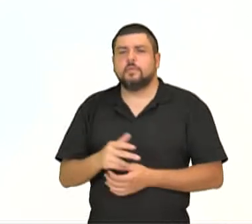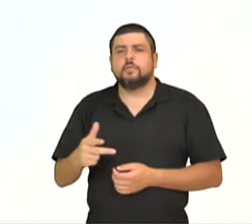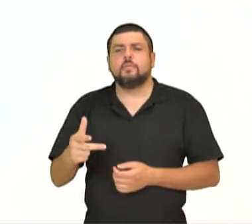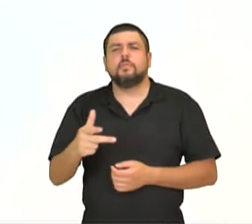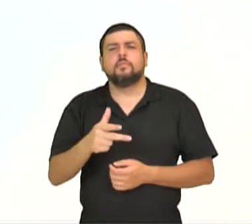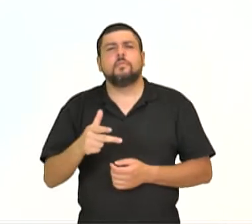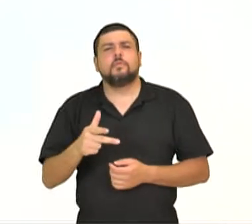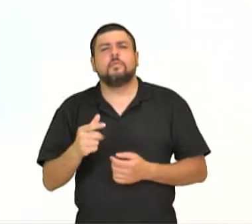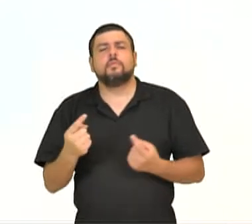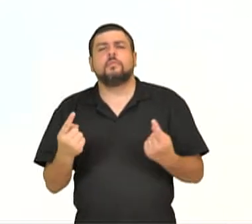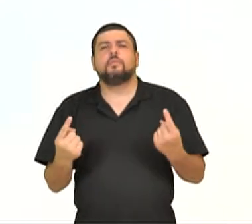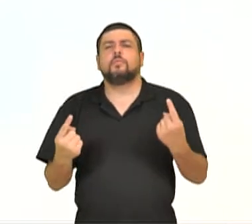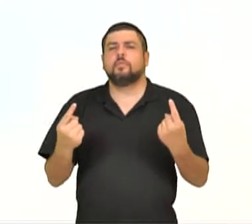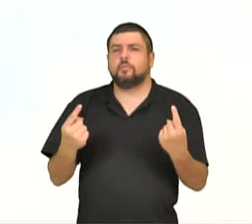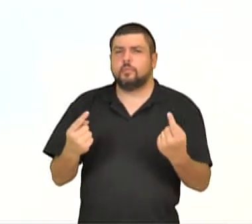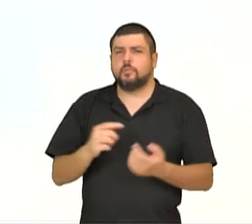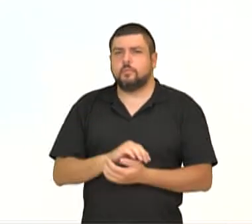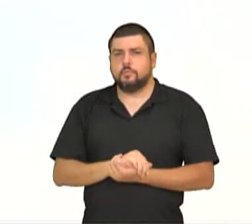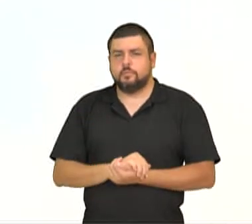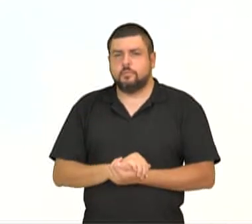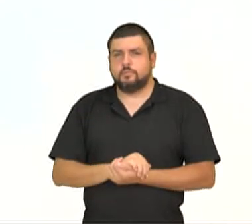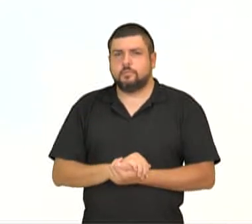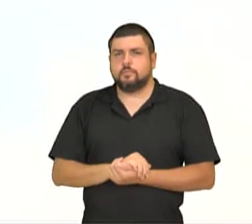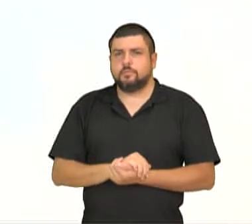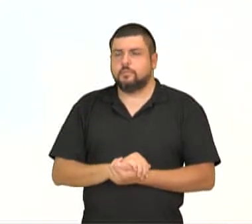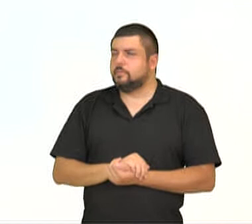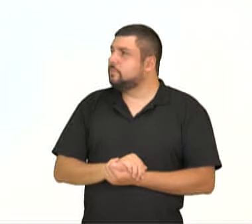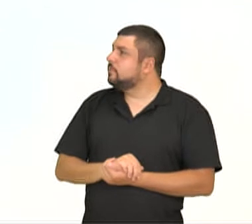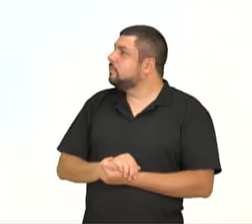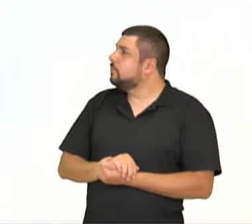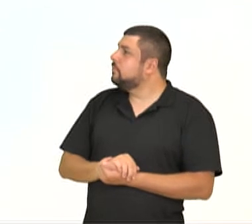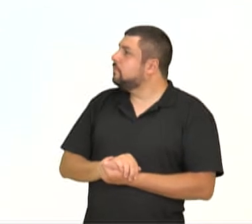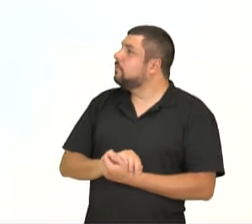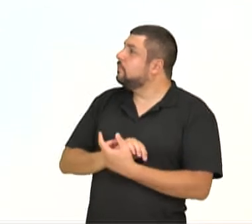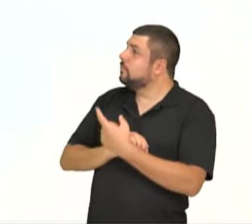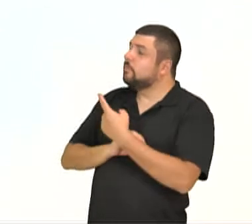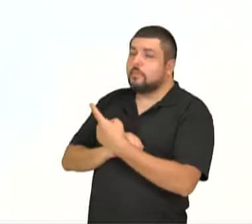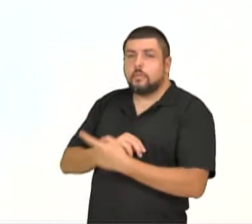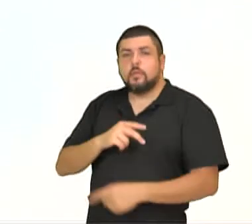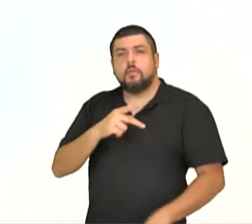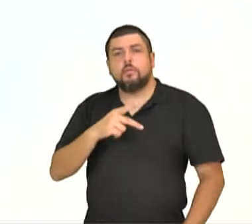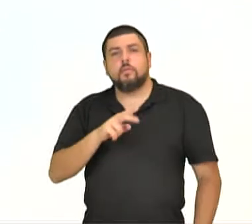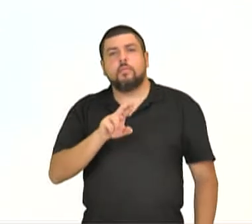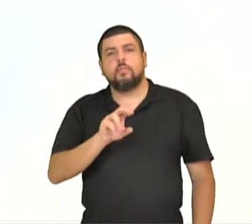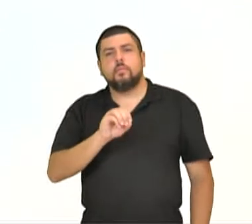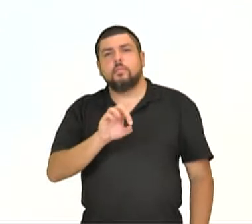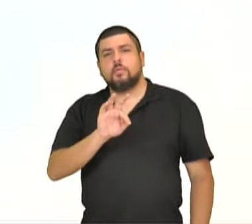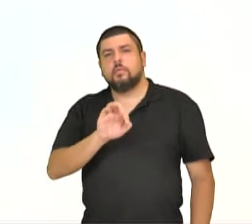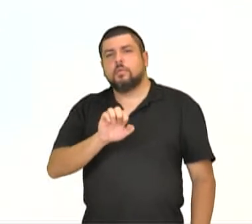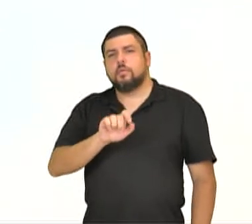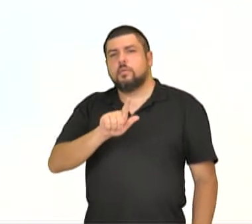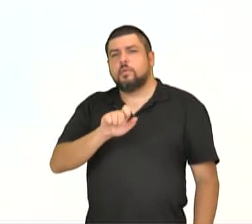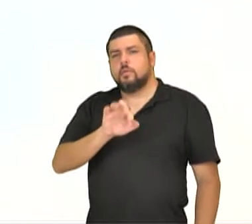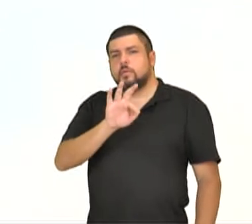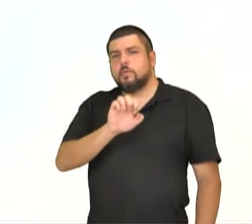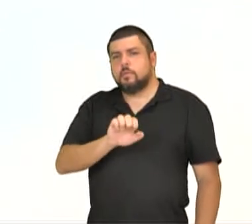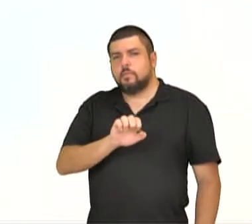fueron conjugados? Los verbos protégete y evita fueron conjugados en